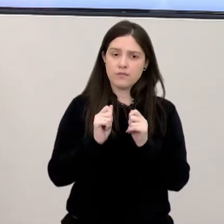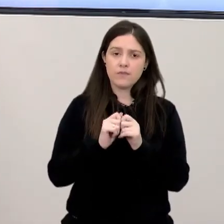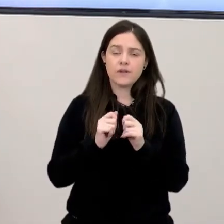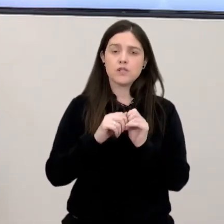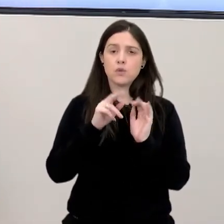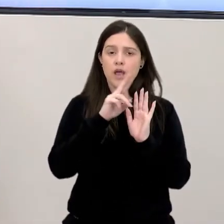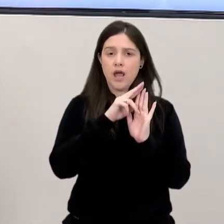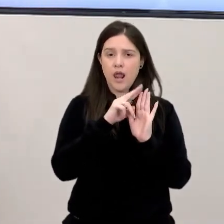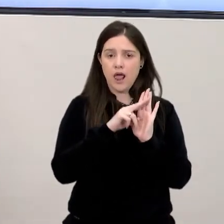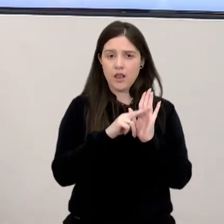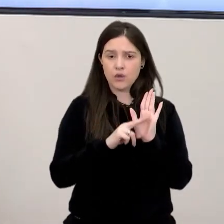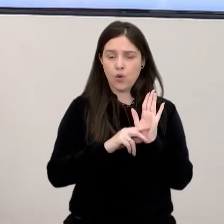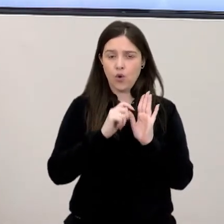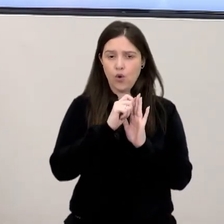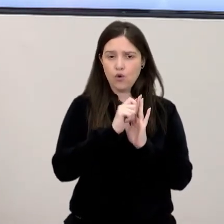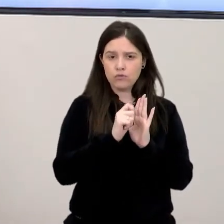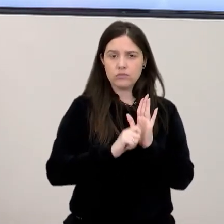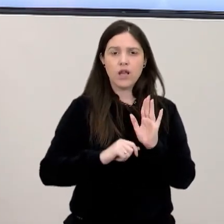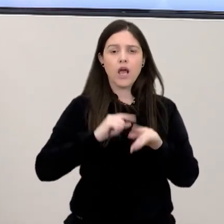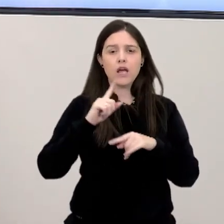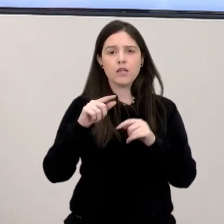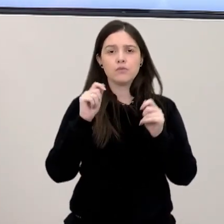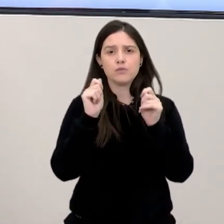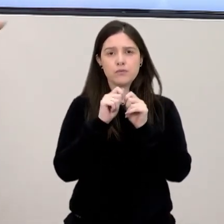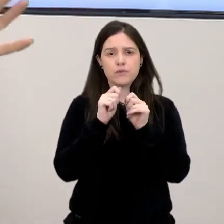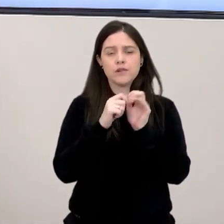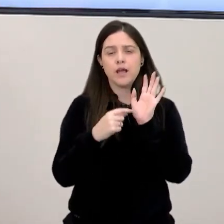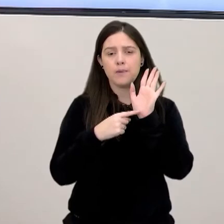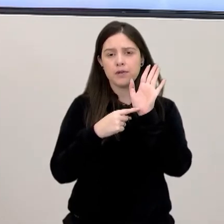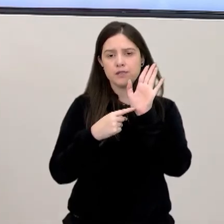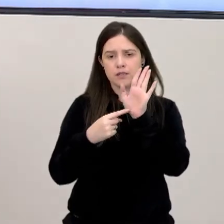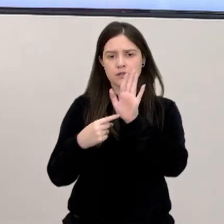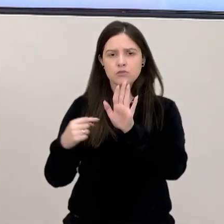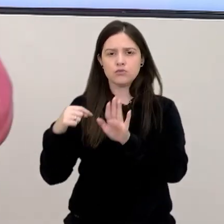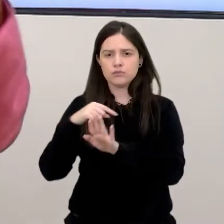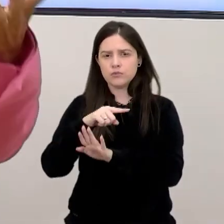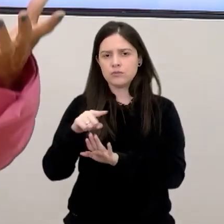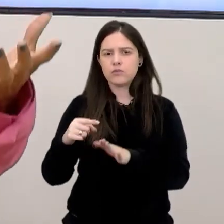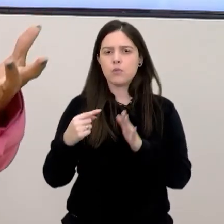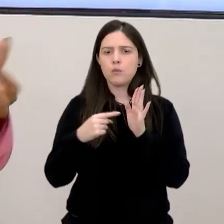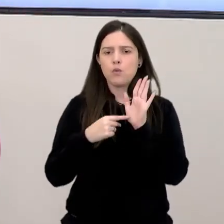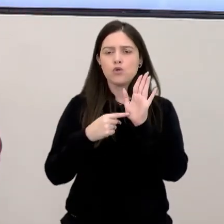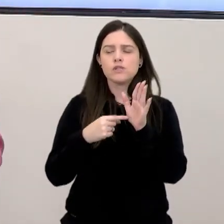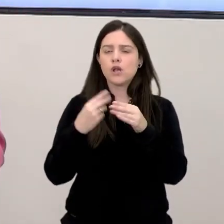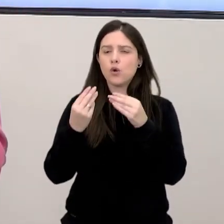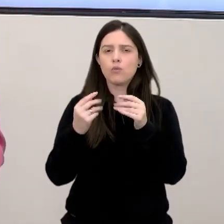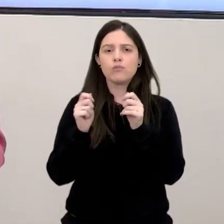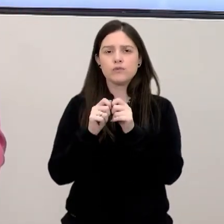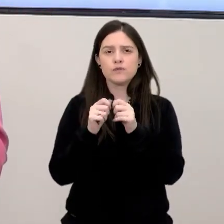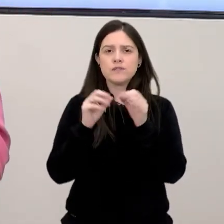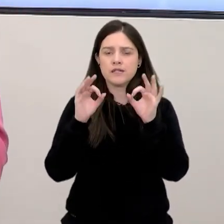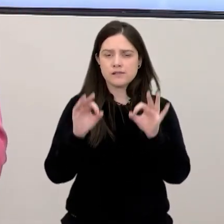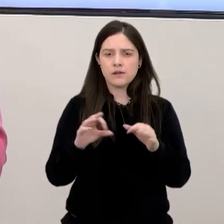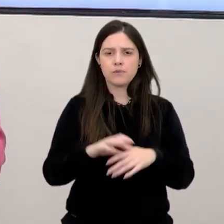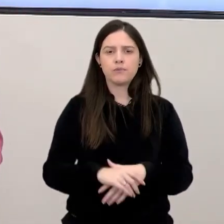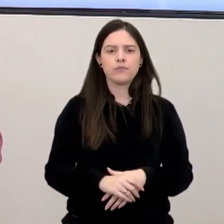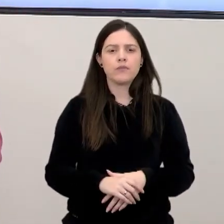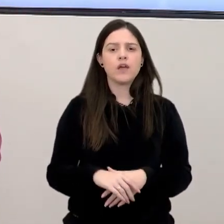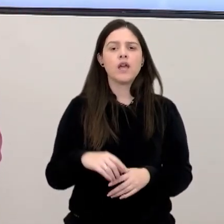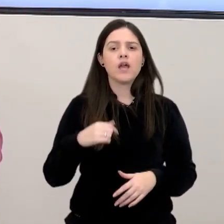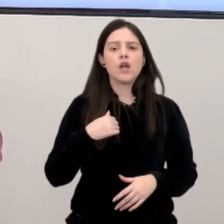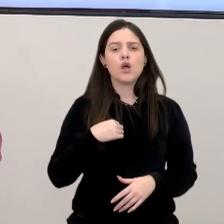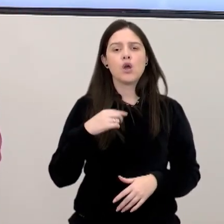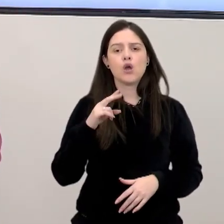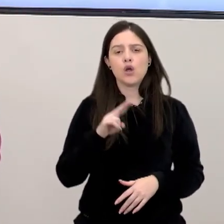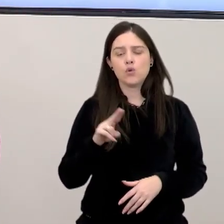relatório e depois vocês vão fazer uma organização. Vocês em grupos vão ter que mostrar como foi que vocês fizeram. Tá certo? E aí eu vou usar